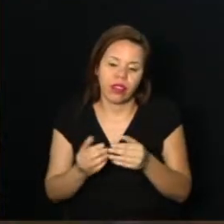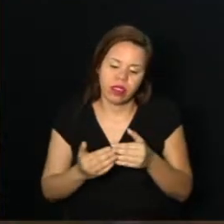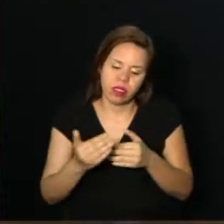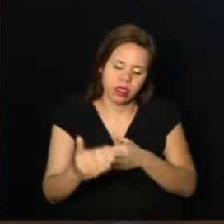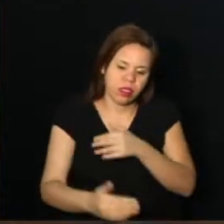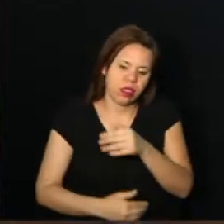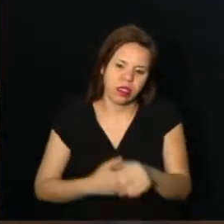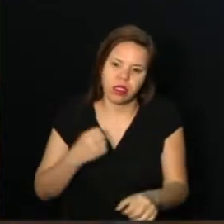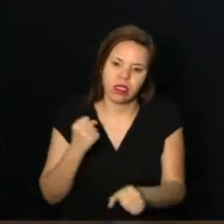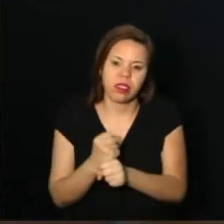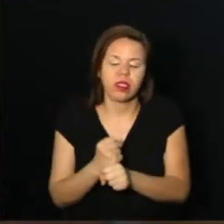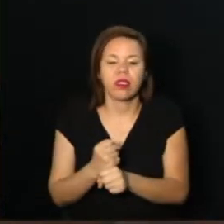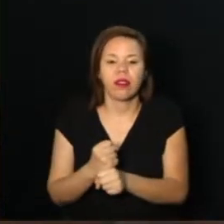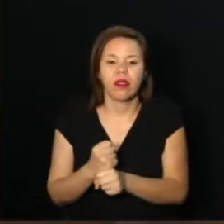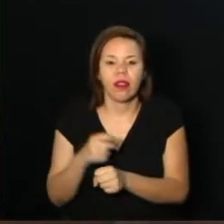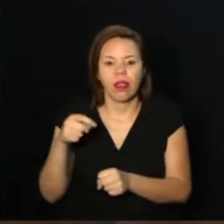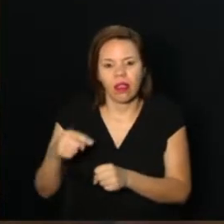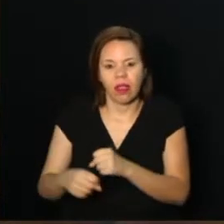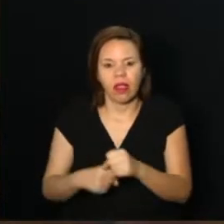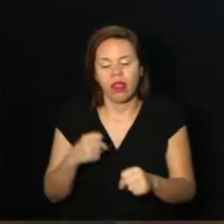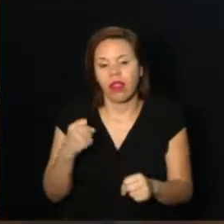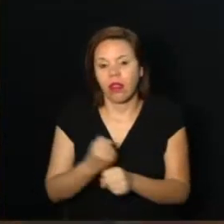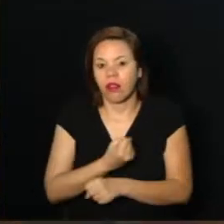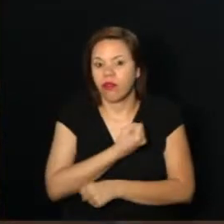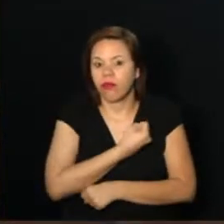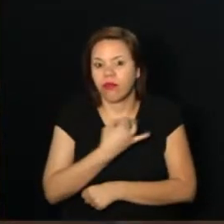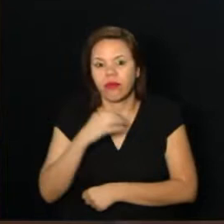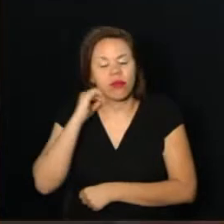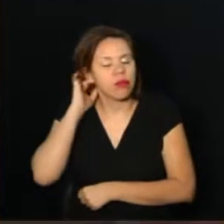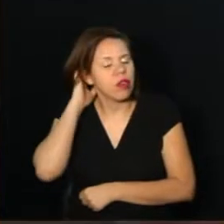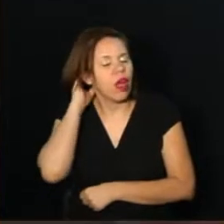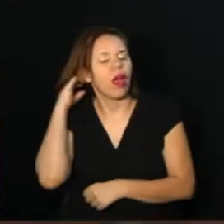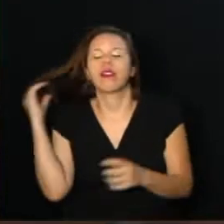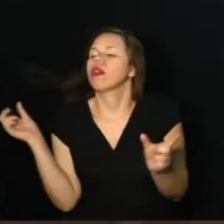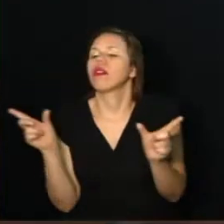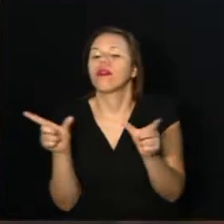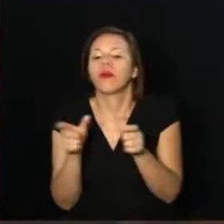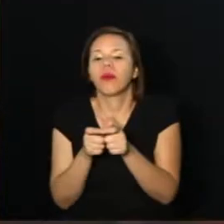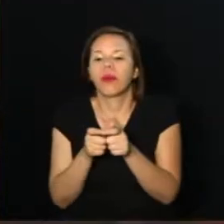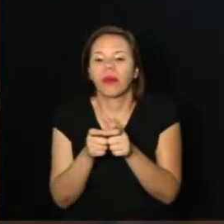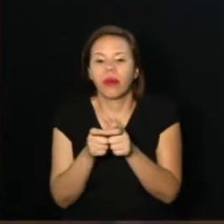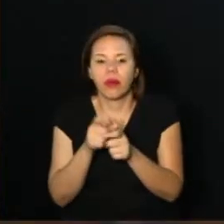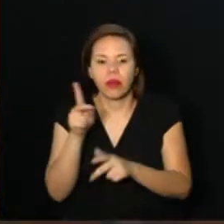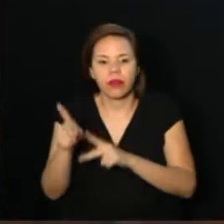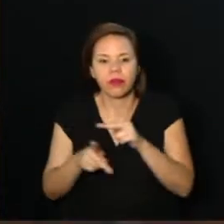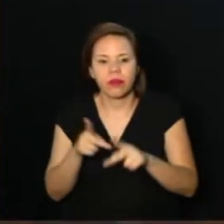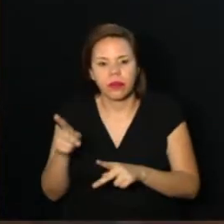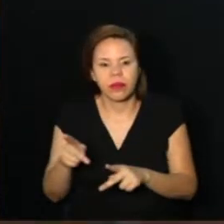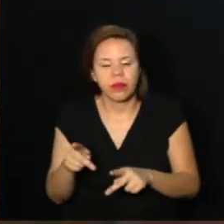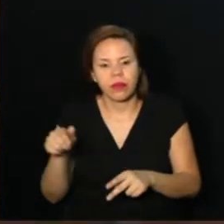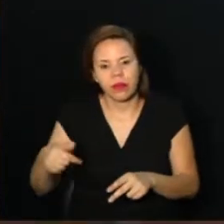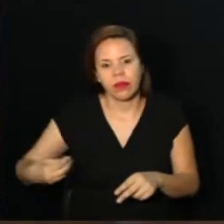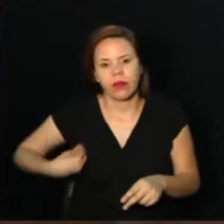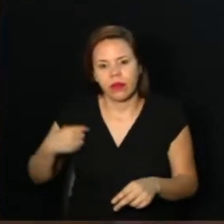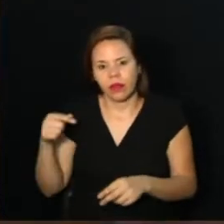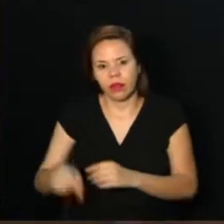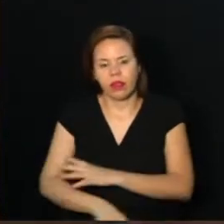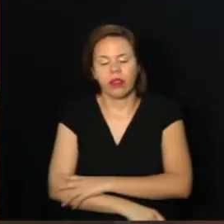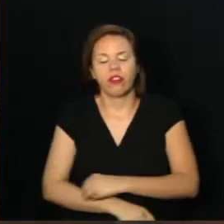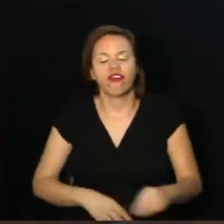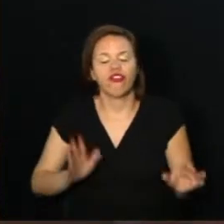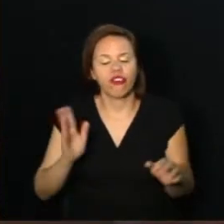ano, né, esse ano com um número até reduzido, né, de pessoas que estão aqui, mas a gente